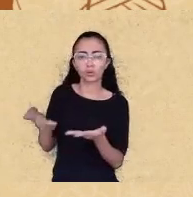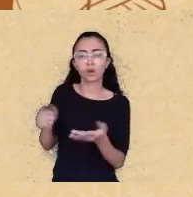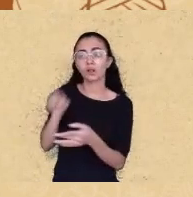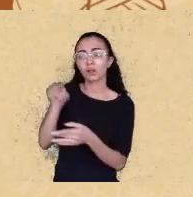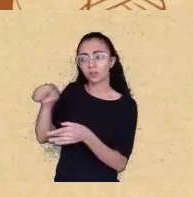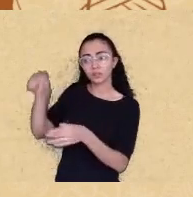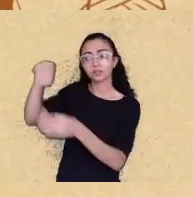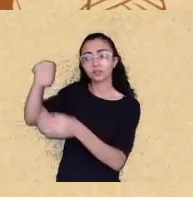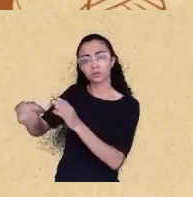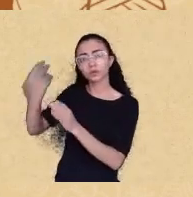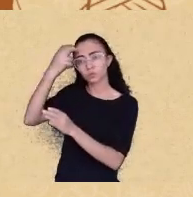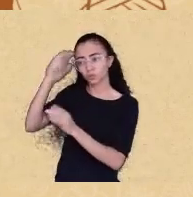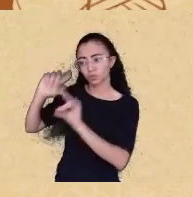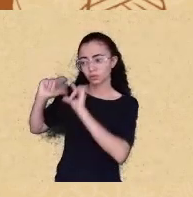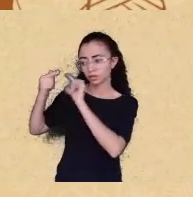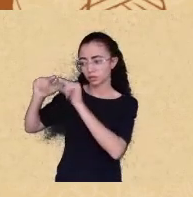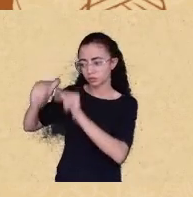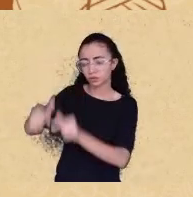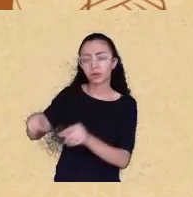tradicionais.